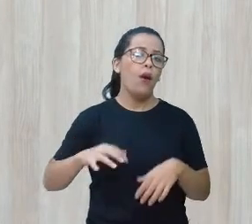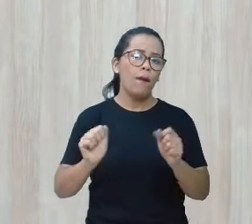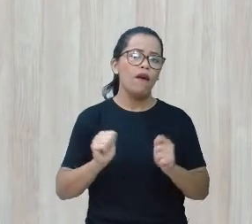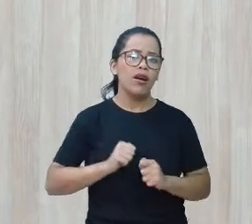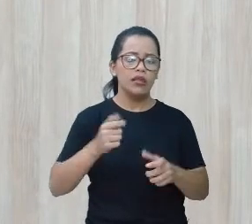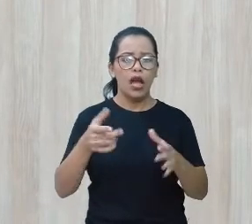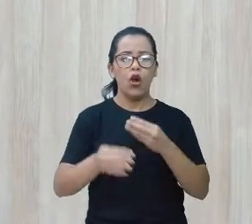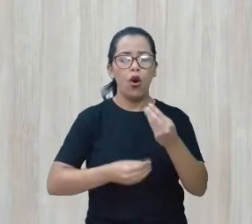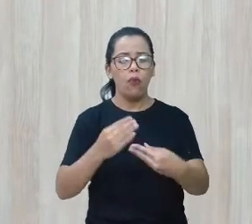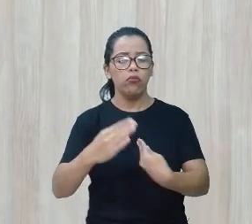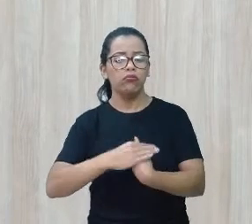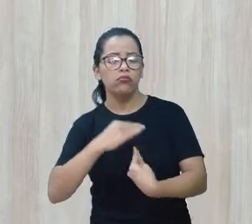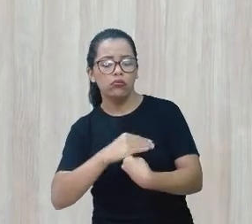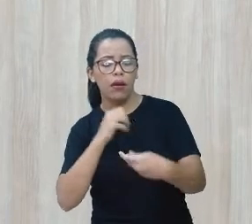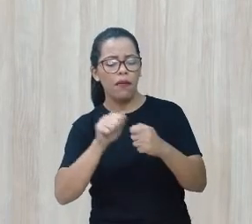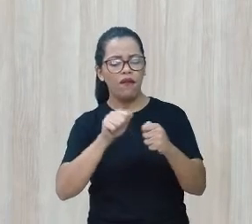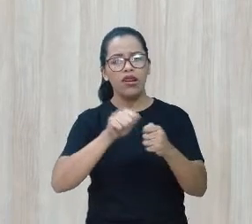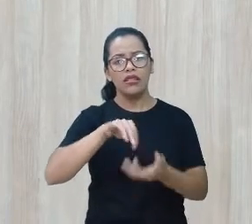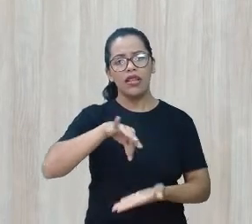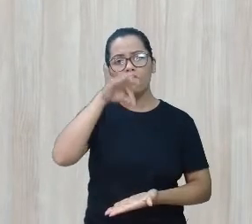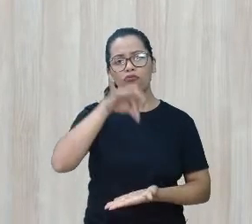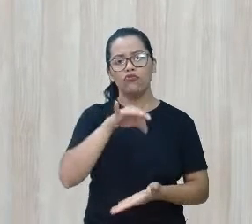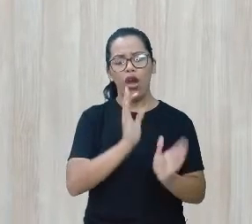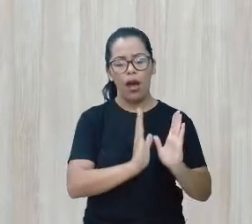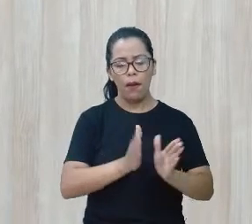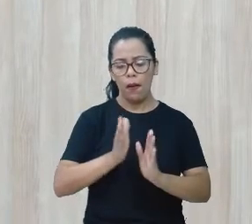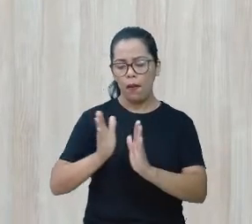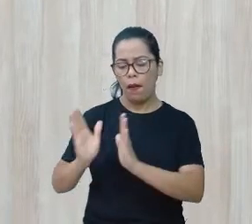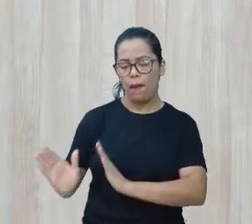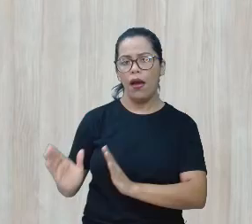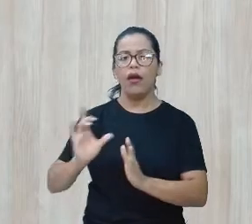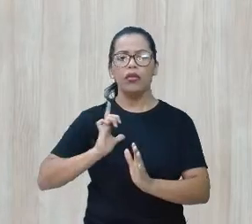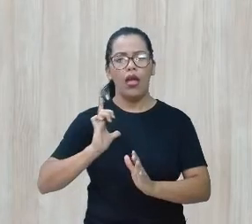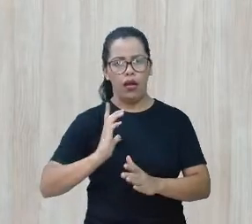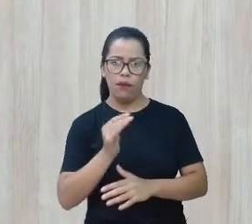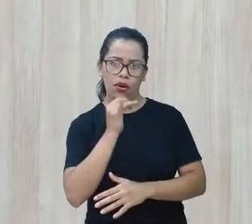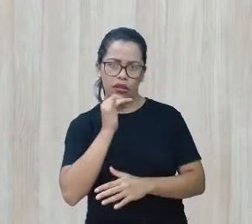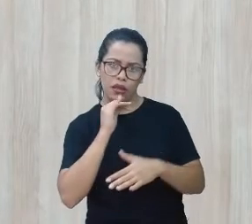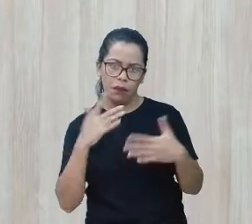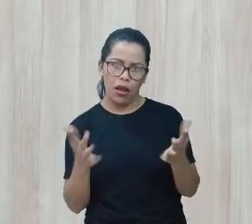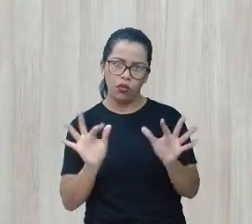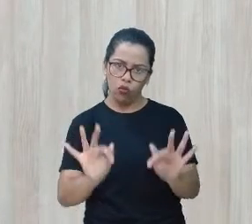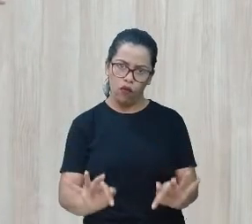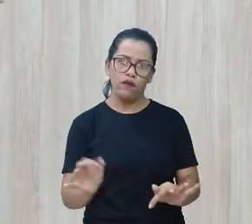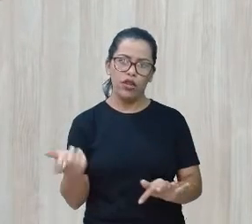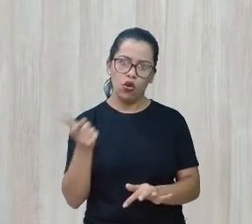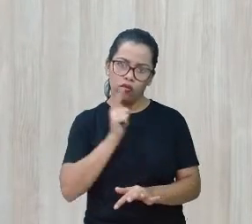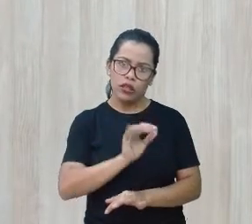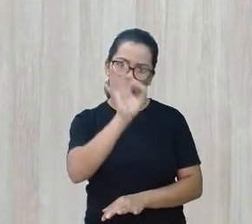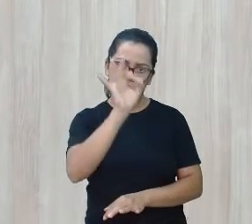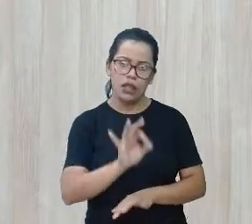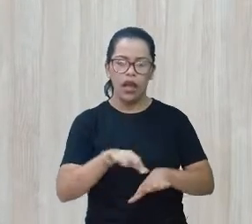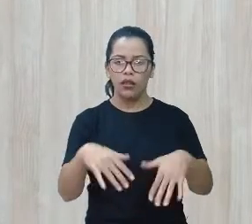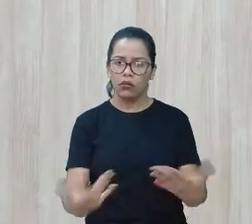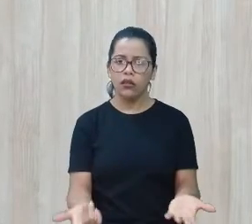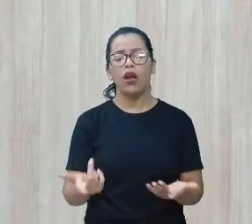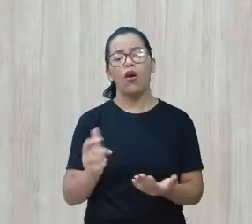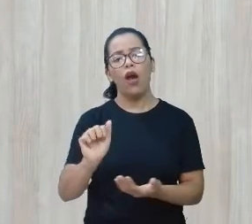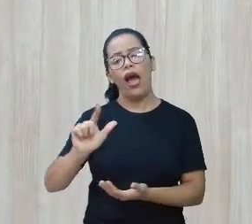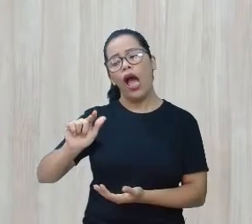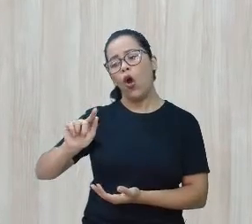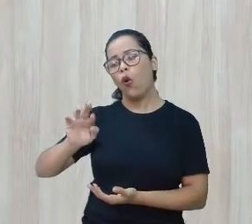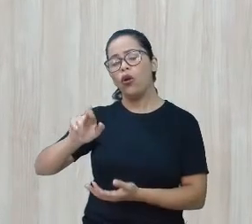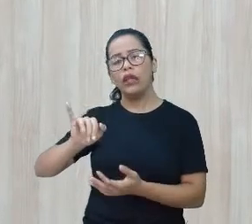Como que você vai fazer ali o passo a passo da receita para que aquilo no final dê certo, tá bom? Então, quando a